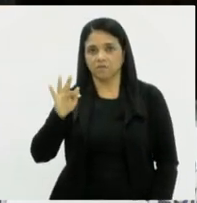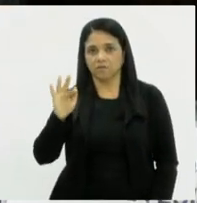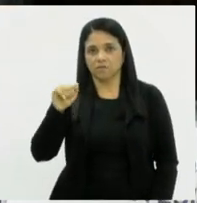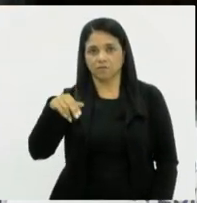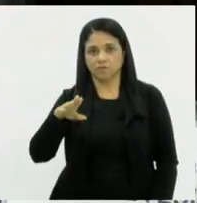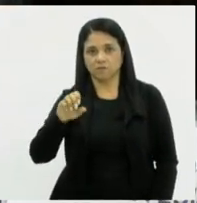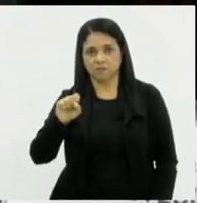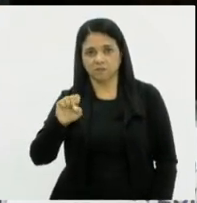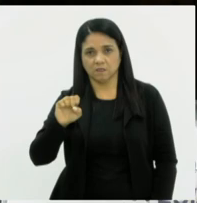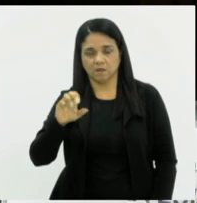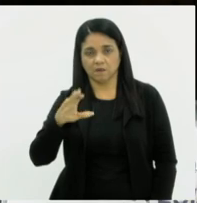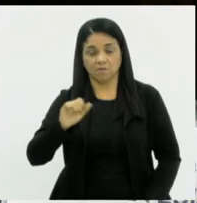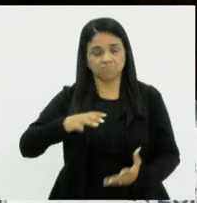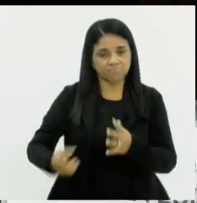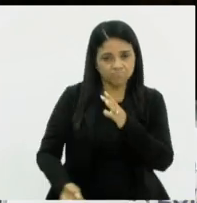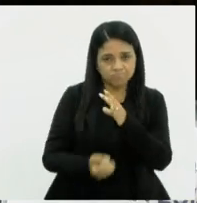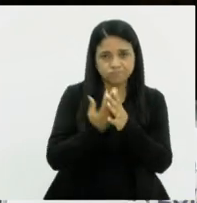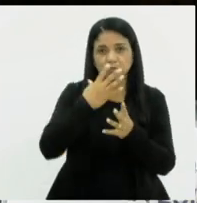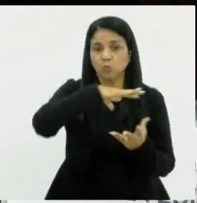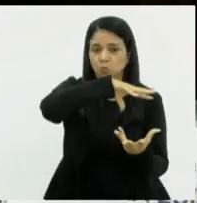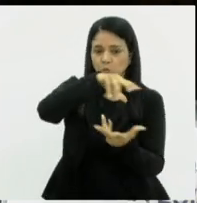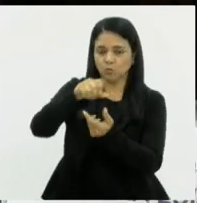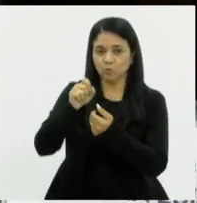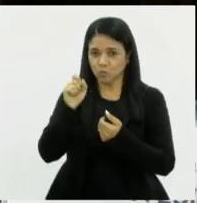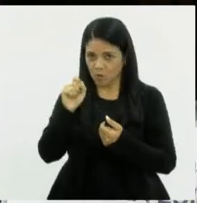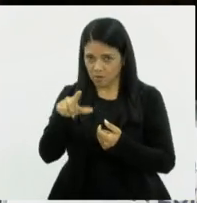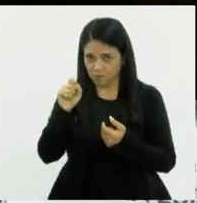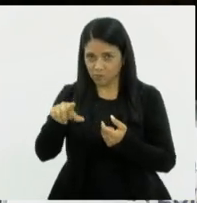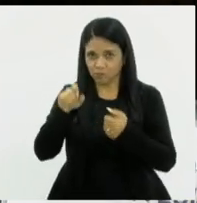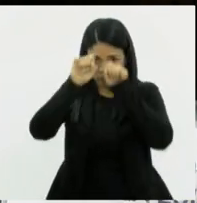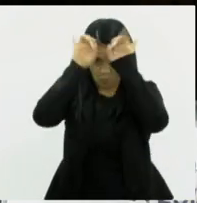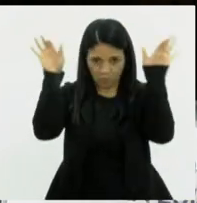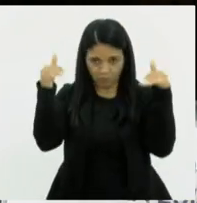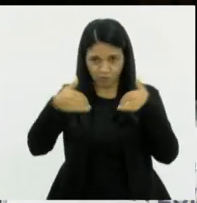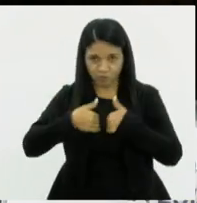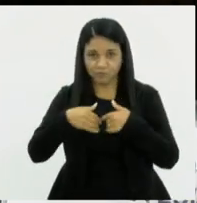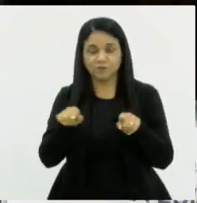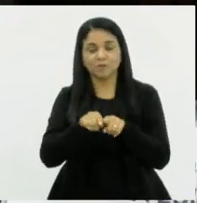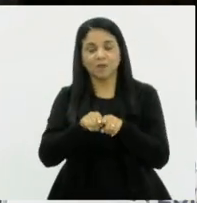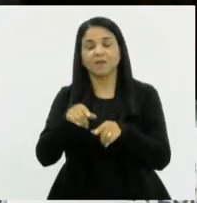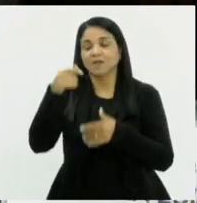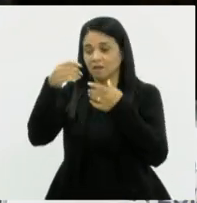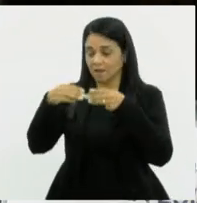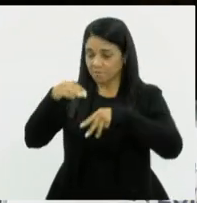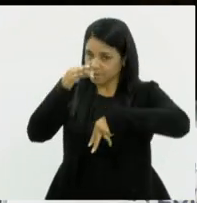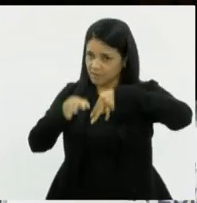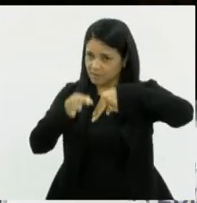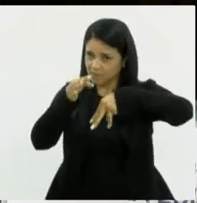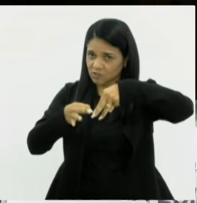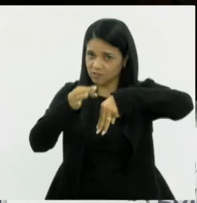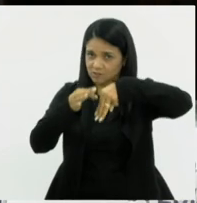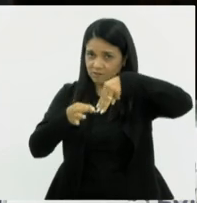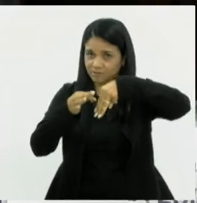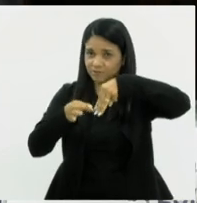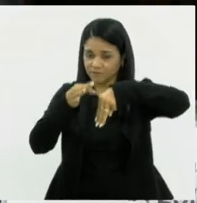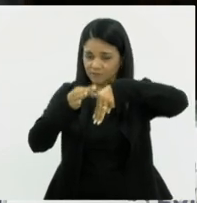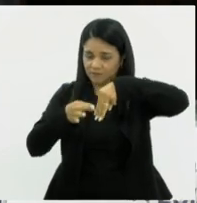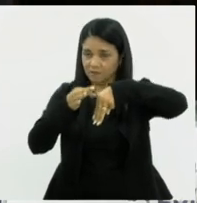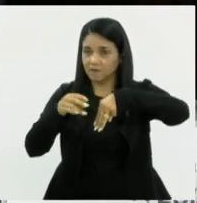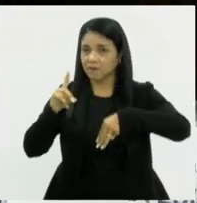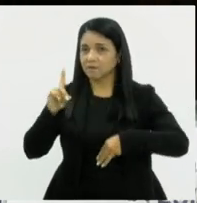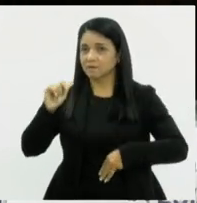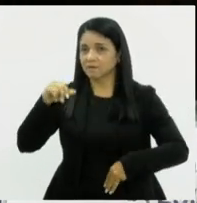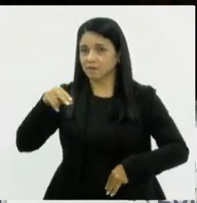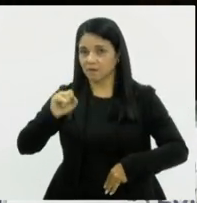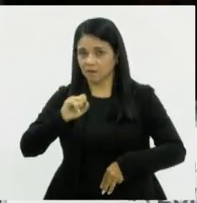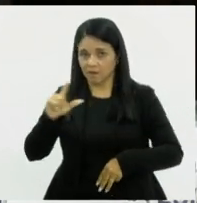parabéns, falar da nossa ministra, Daniela do Vaguinho, eu que posso